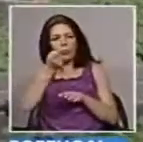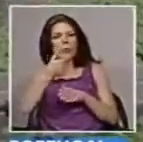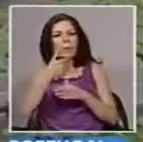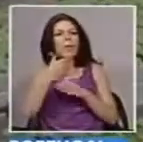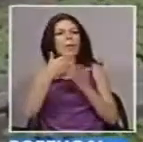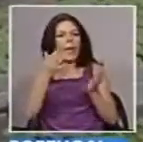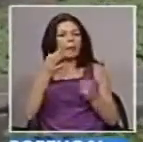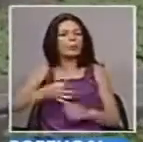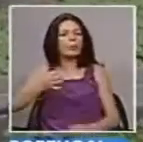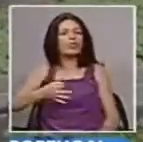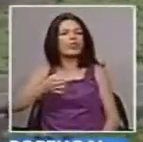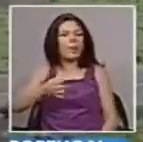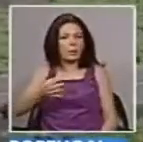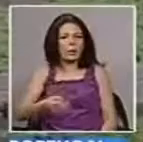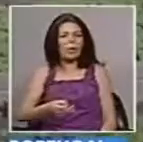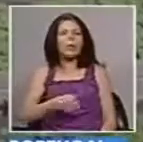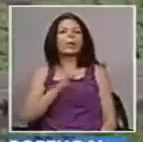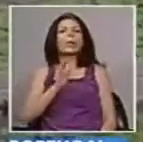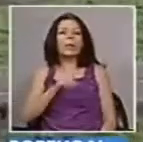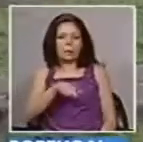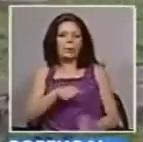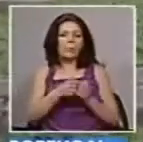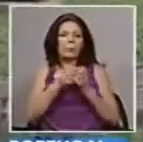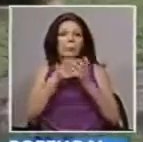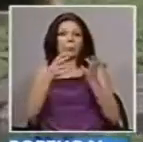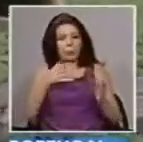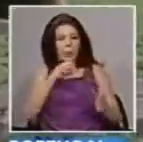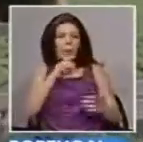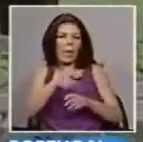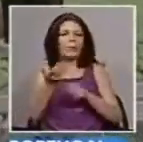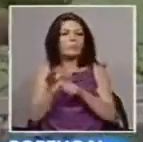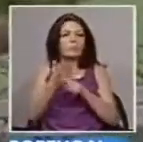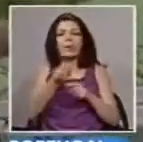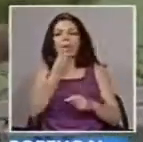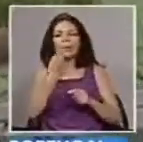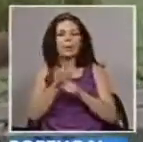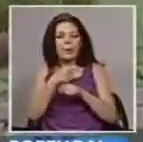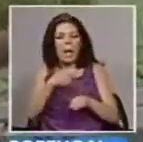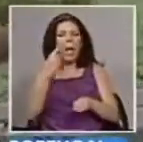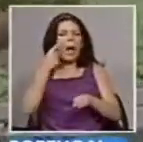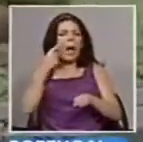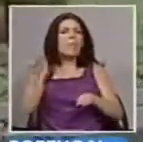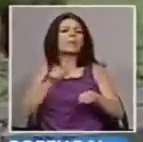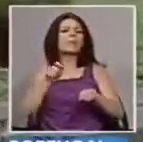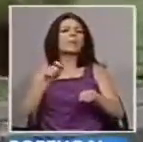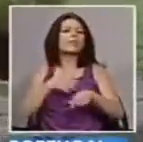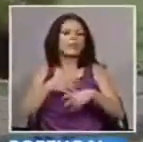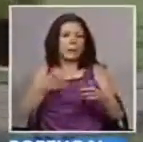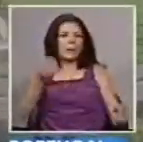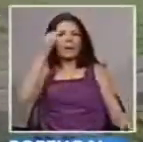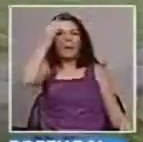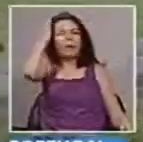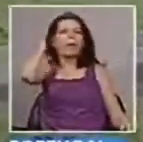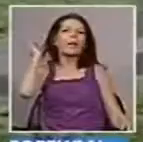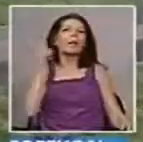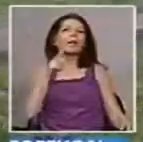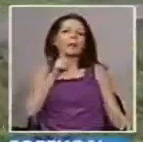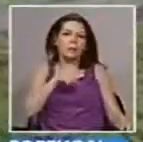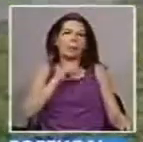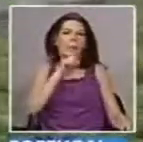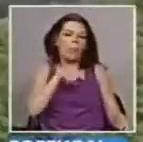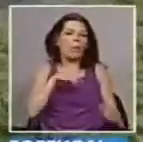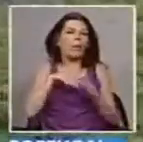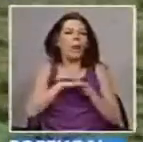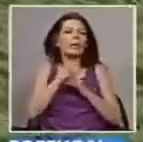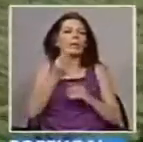água todos os dias, e assim lo podes utilizar para muitos meses, e espero poder guardar para